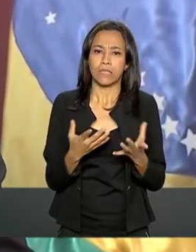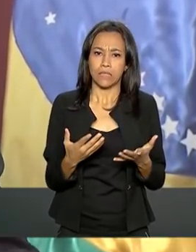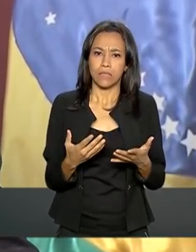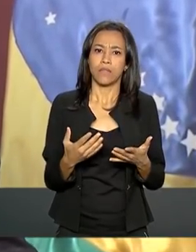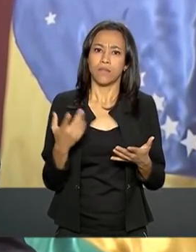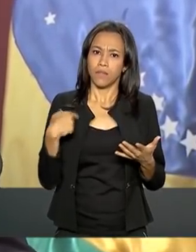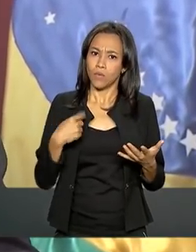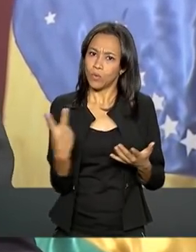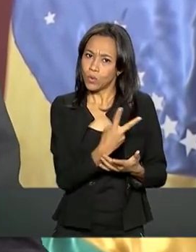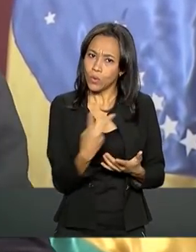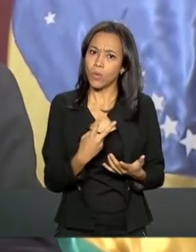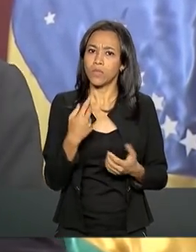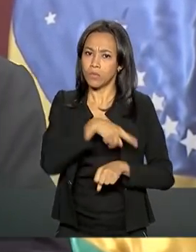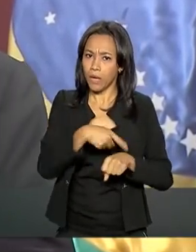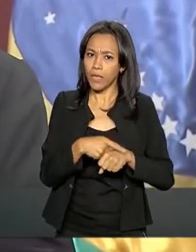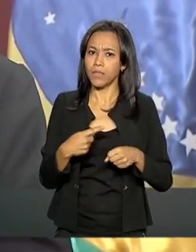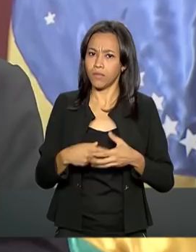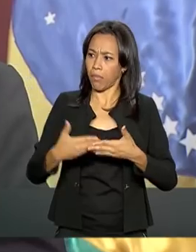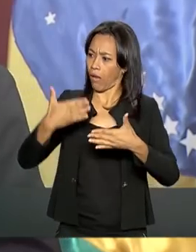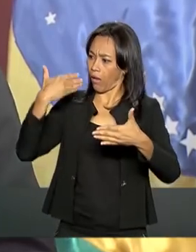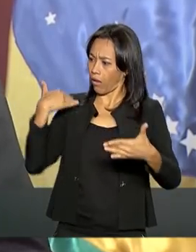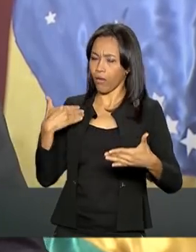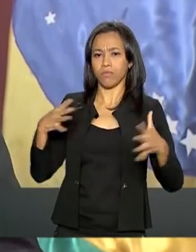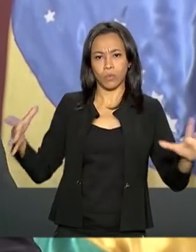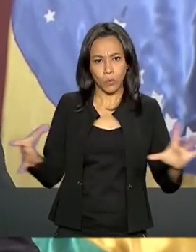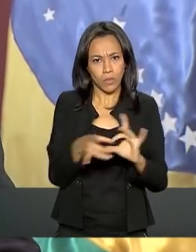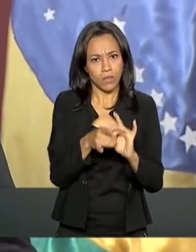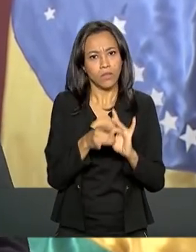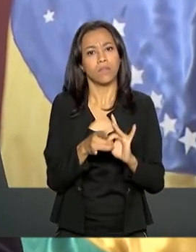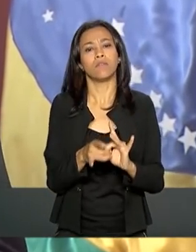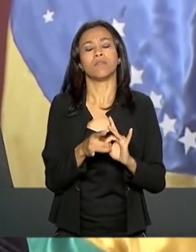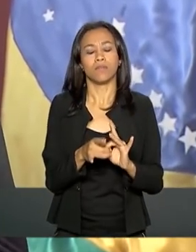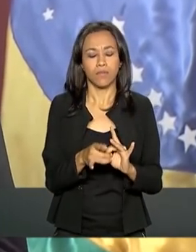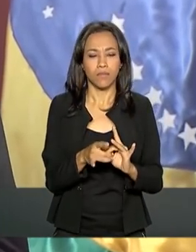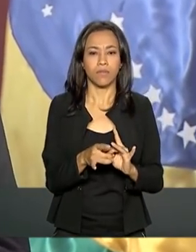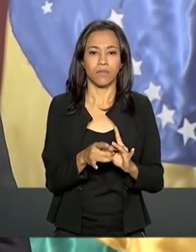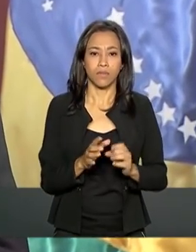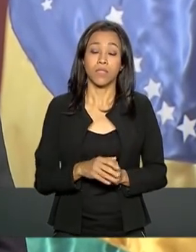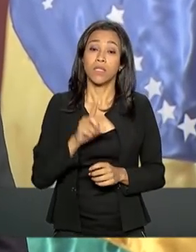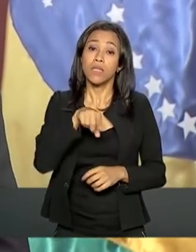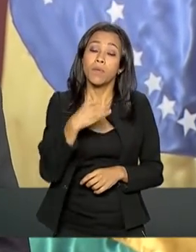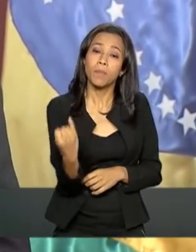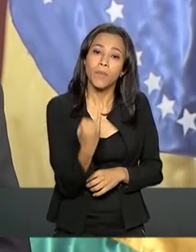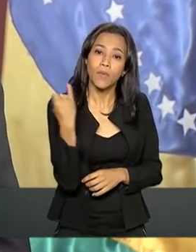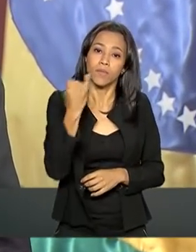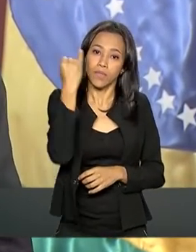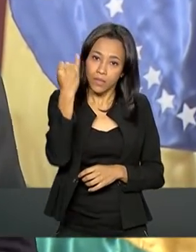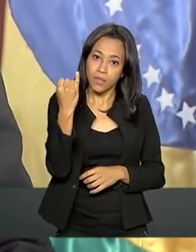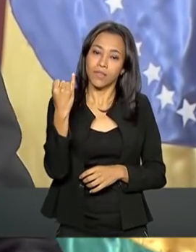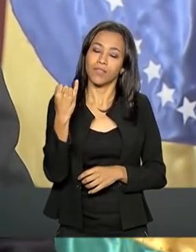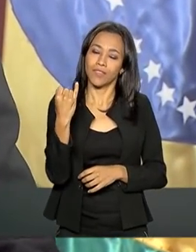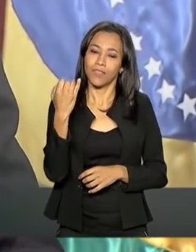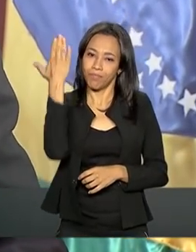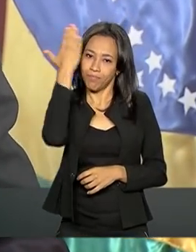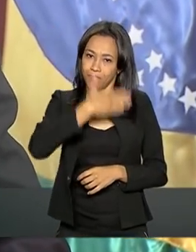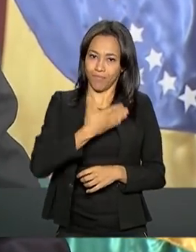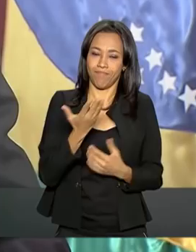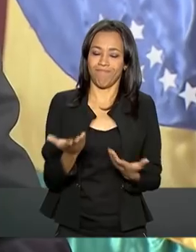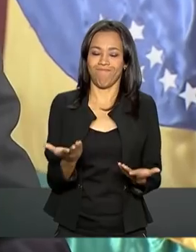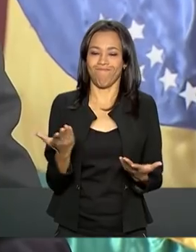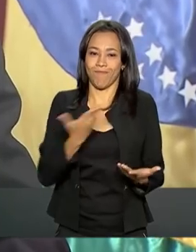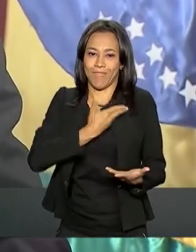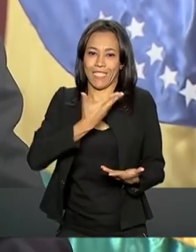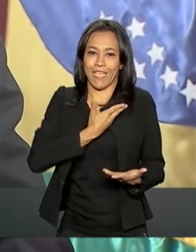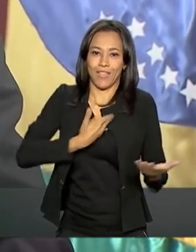entre o Brasil e o Chile. De fato, há anedotas muito importantes que refletem essa amizade.